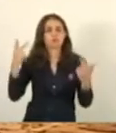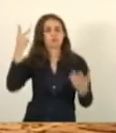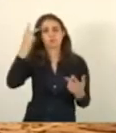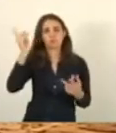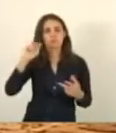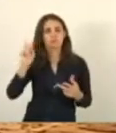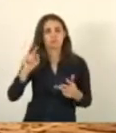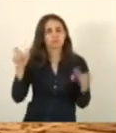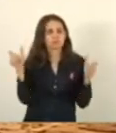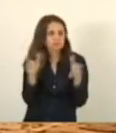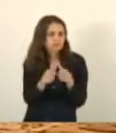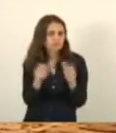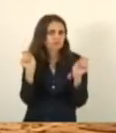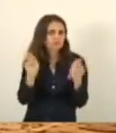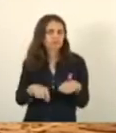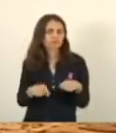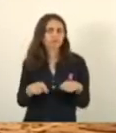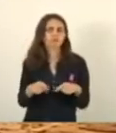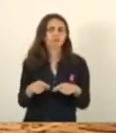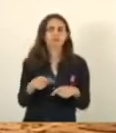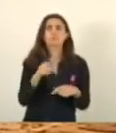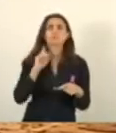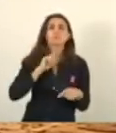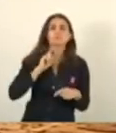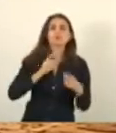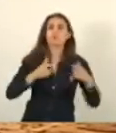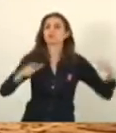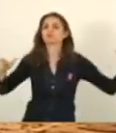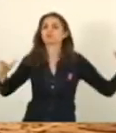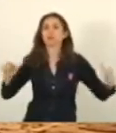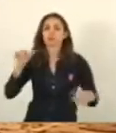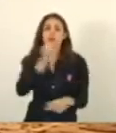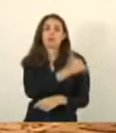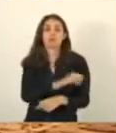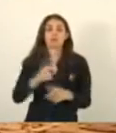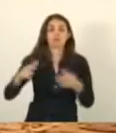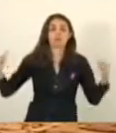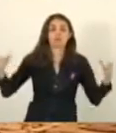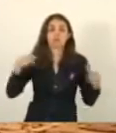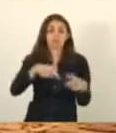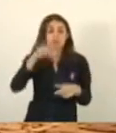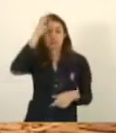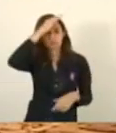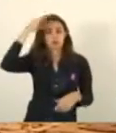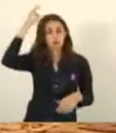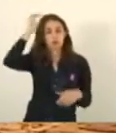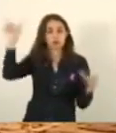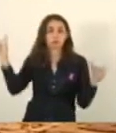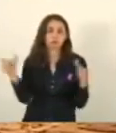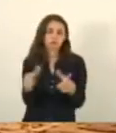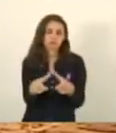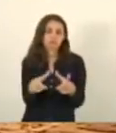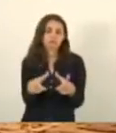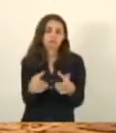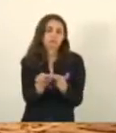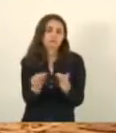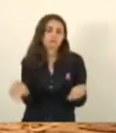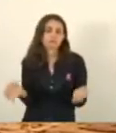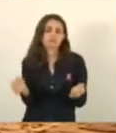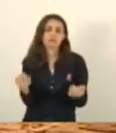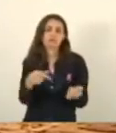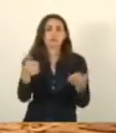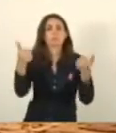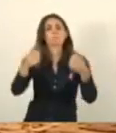são mais de 40 milhões de habitantes, Minas Gerais, Rio de Janeiro. O Espírito Santo consegue estar numa situação